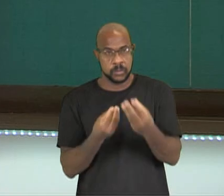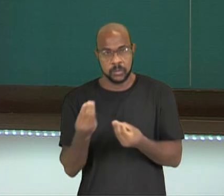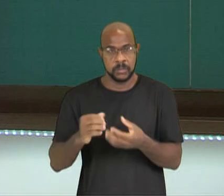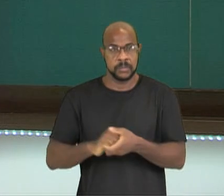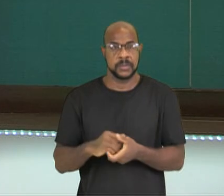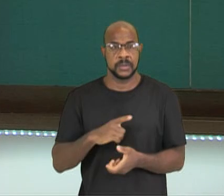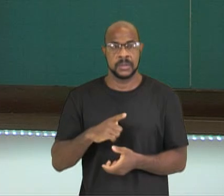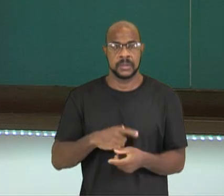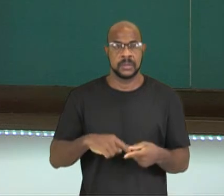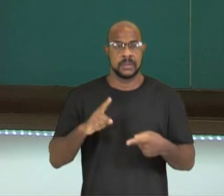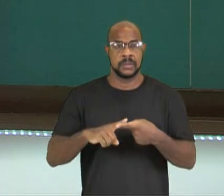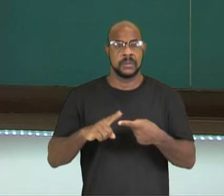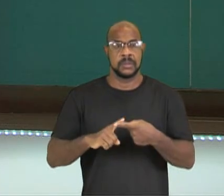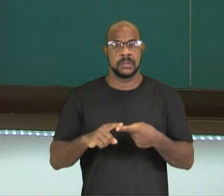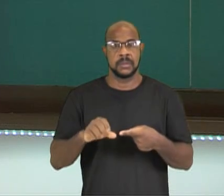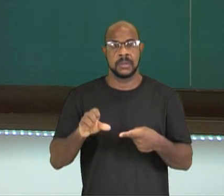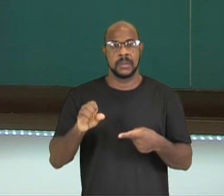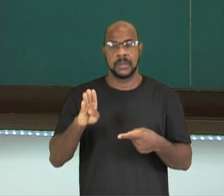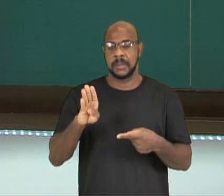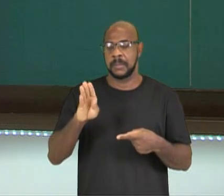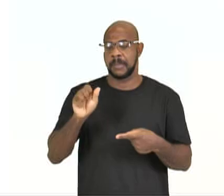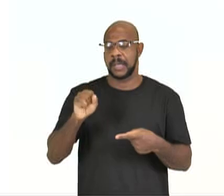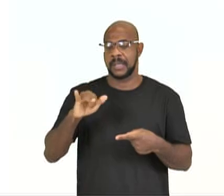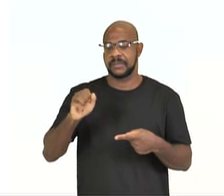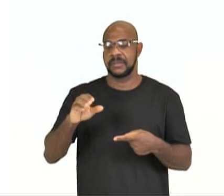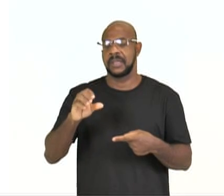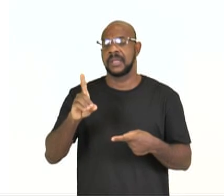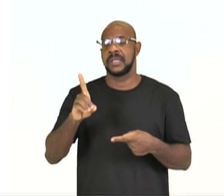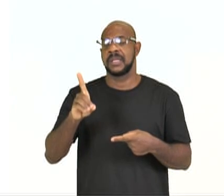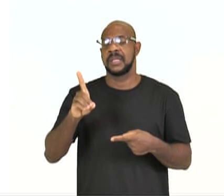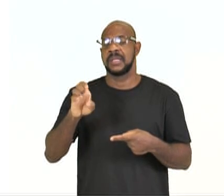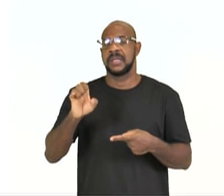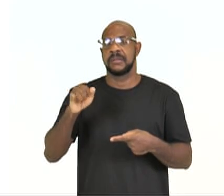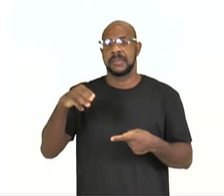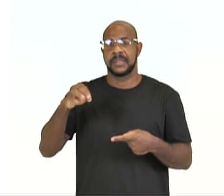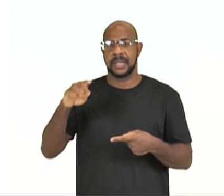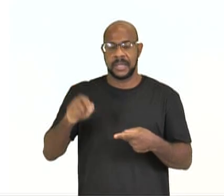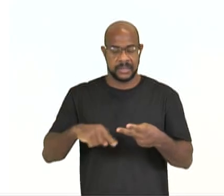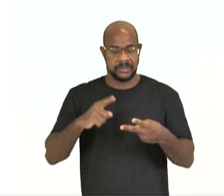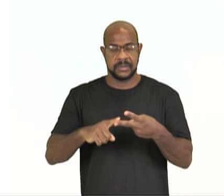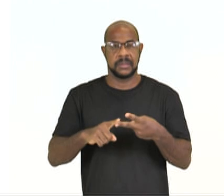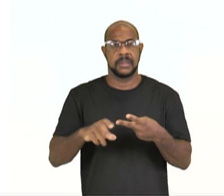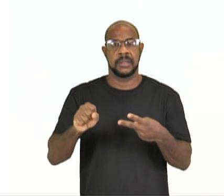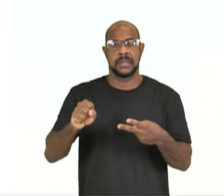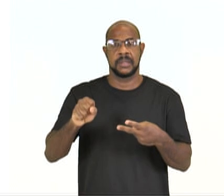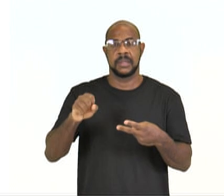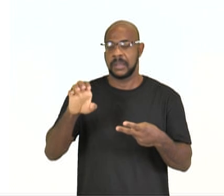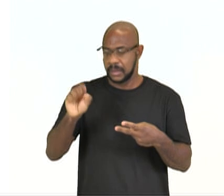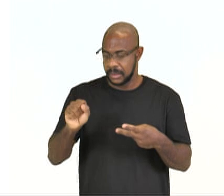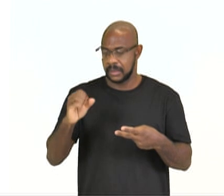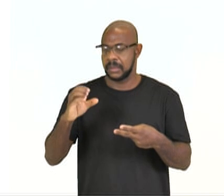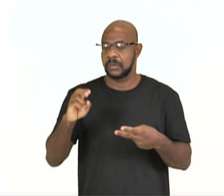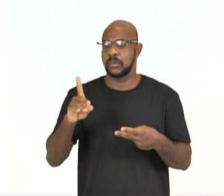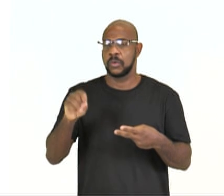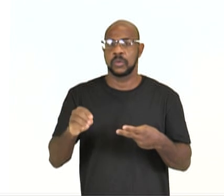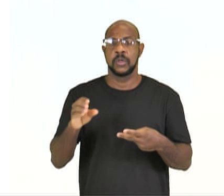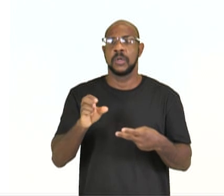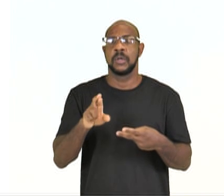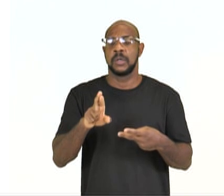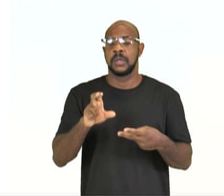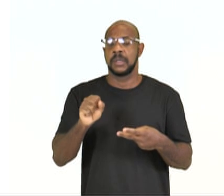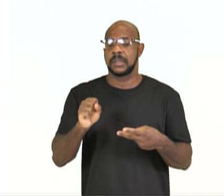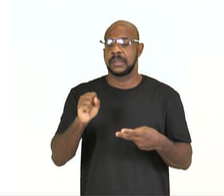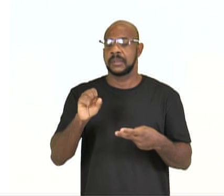em bacias sedimentares, escudos cristalinos, são as